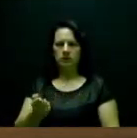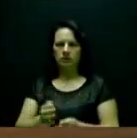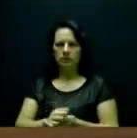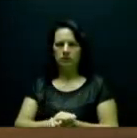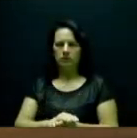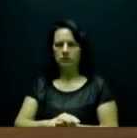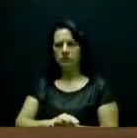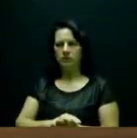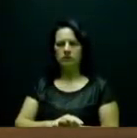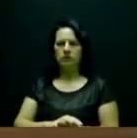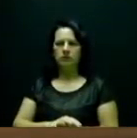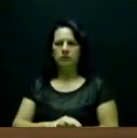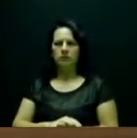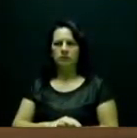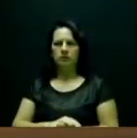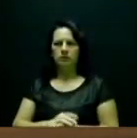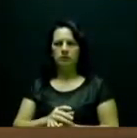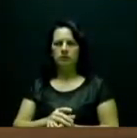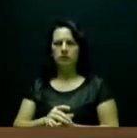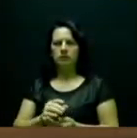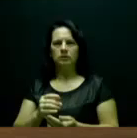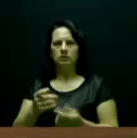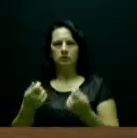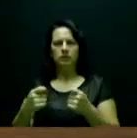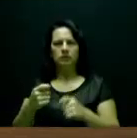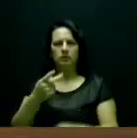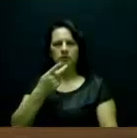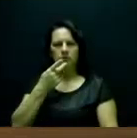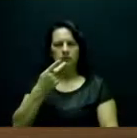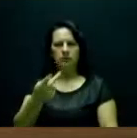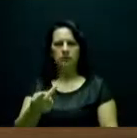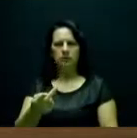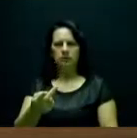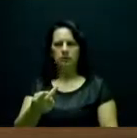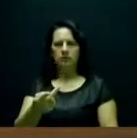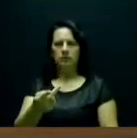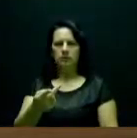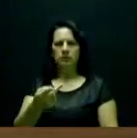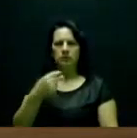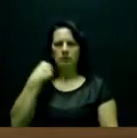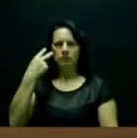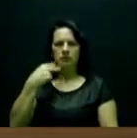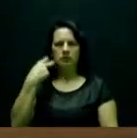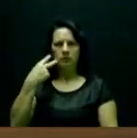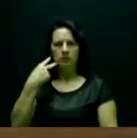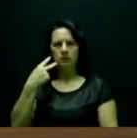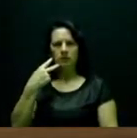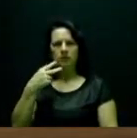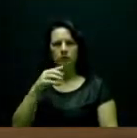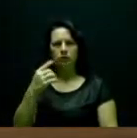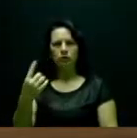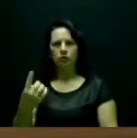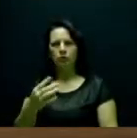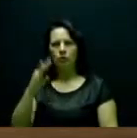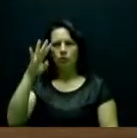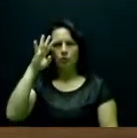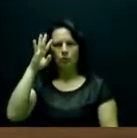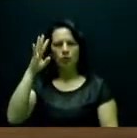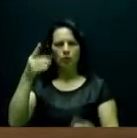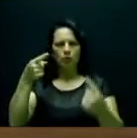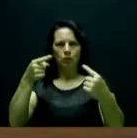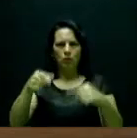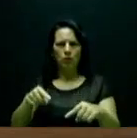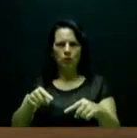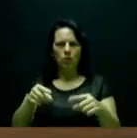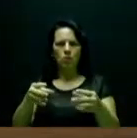do PSB. Eu não poderia aqui deixar de dizer, vereador, que eu sou um soldado da oposição,